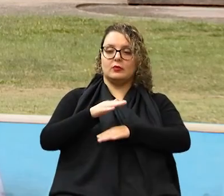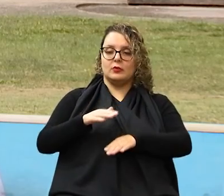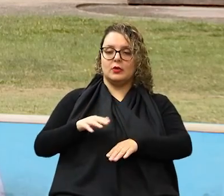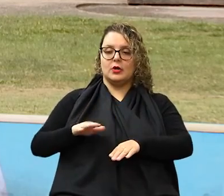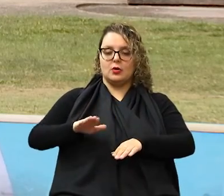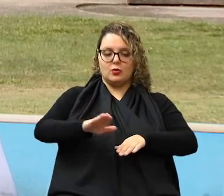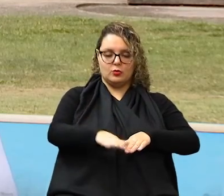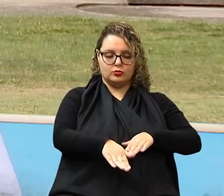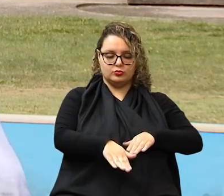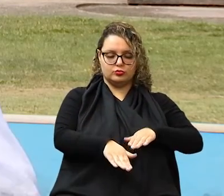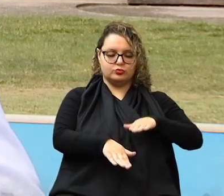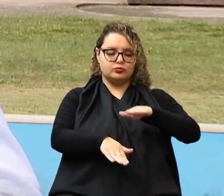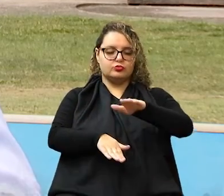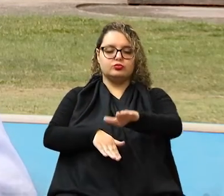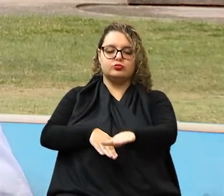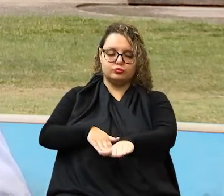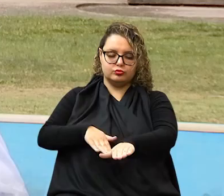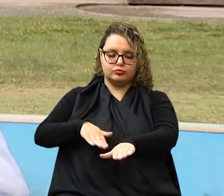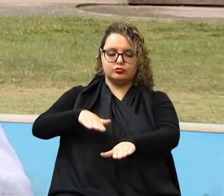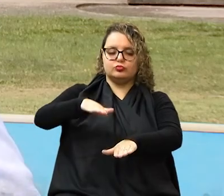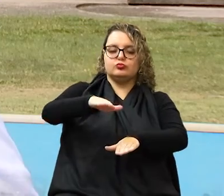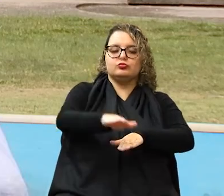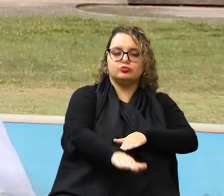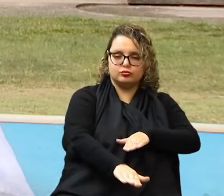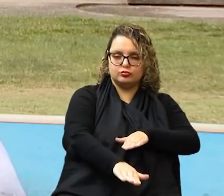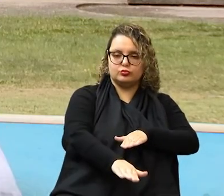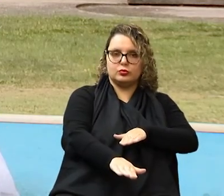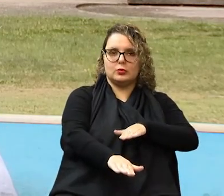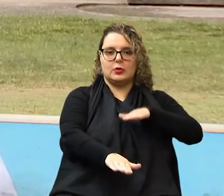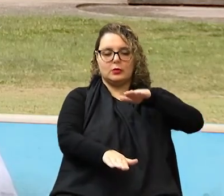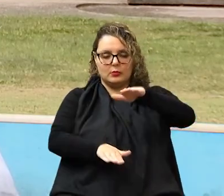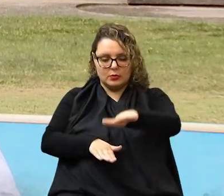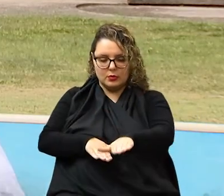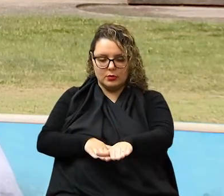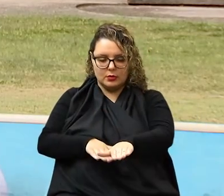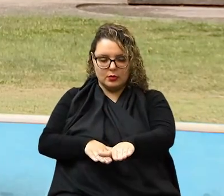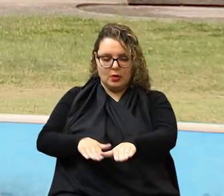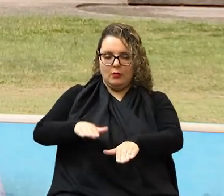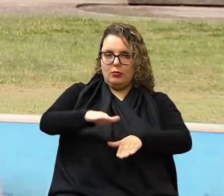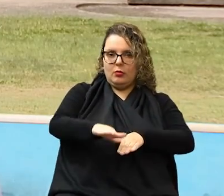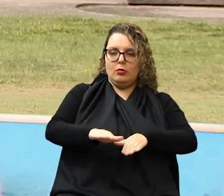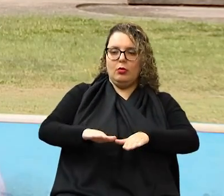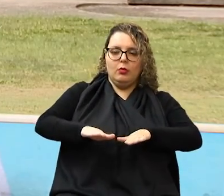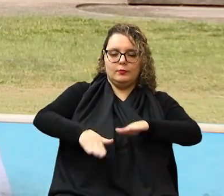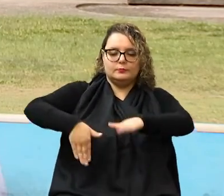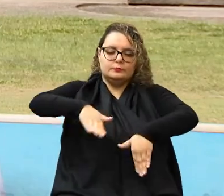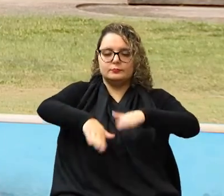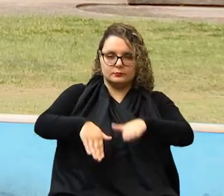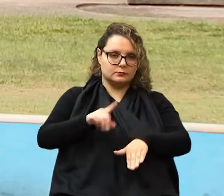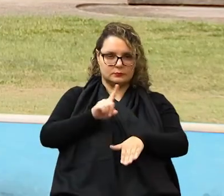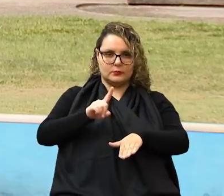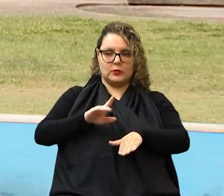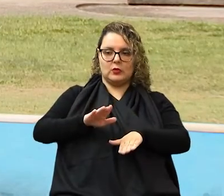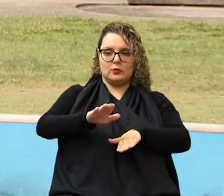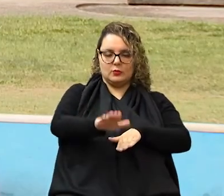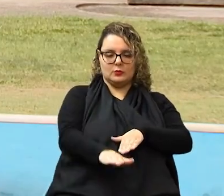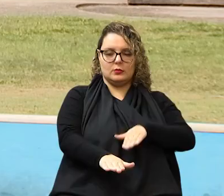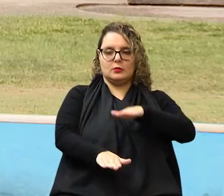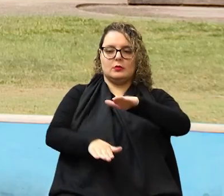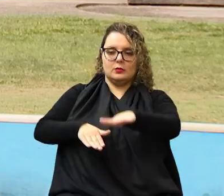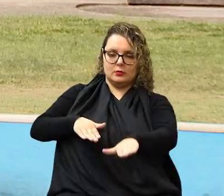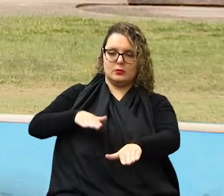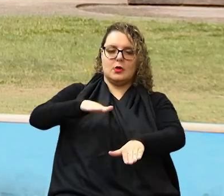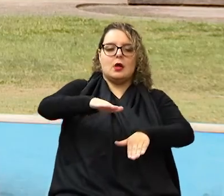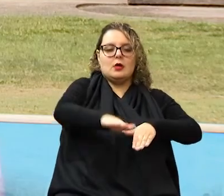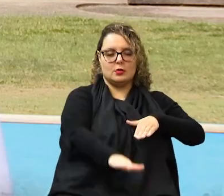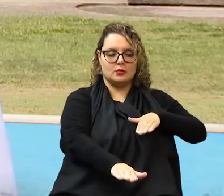Então, um pé só pode sair do chão quando o outro pé já estiver no chão. Não existe fase de voo. E durante todo